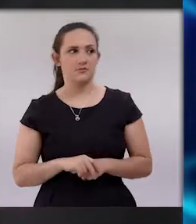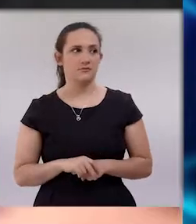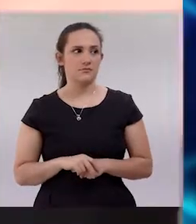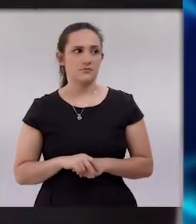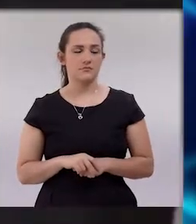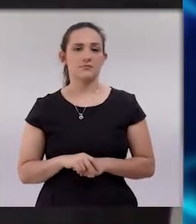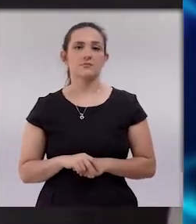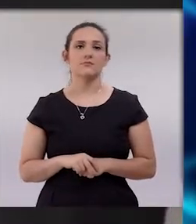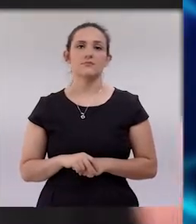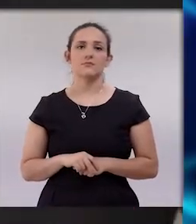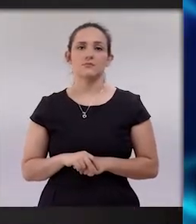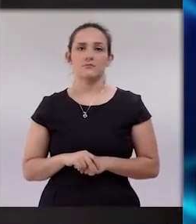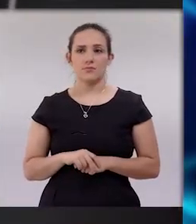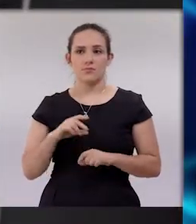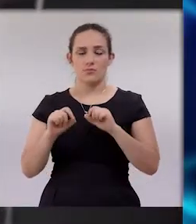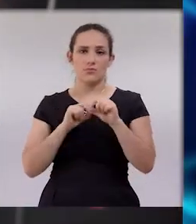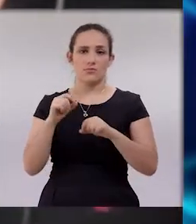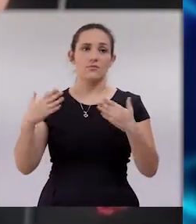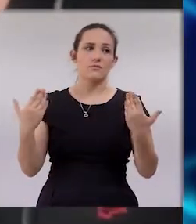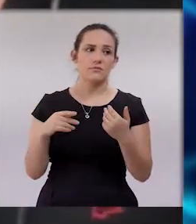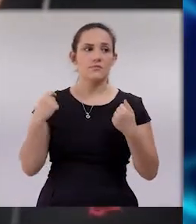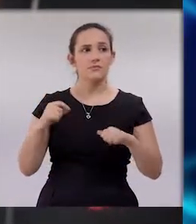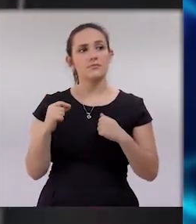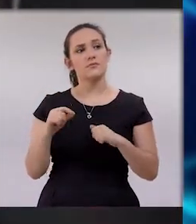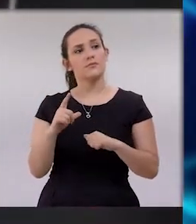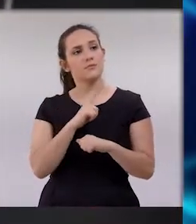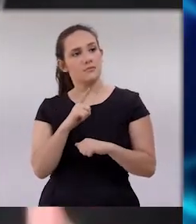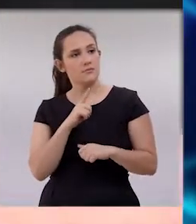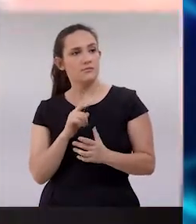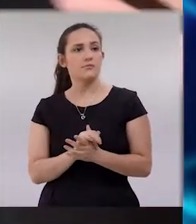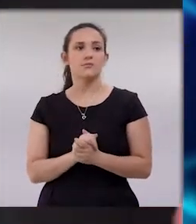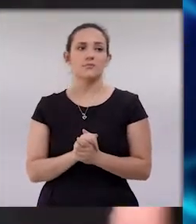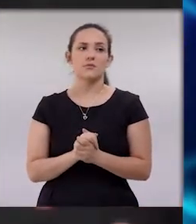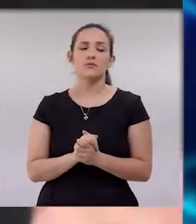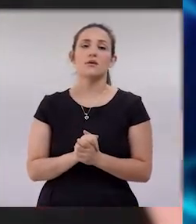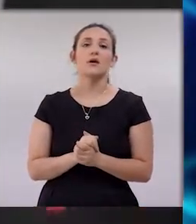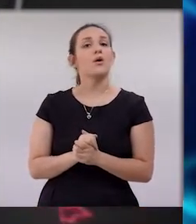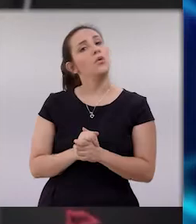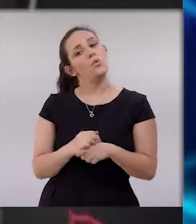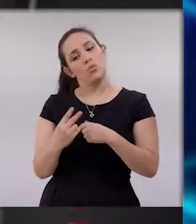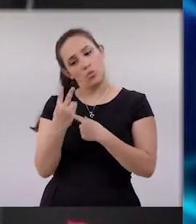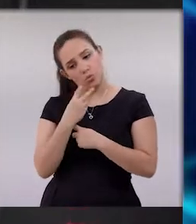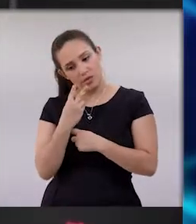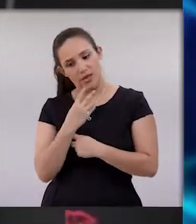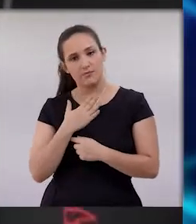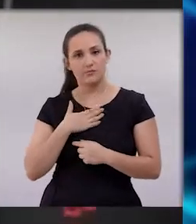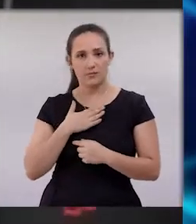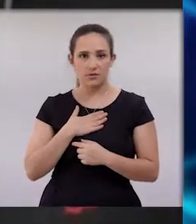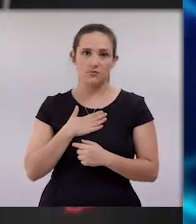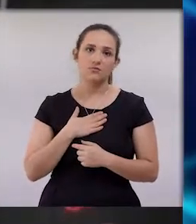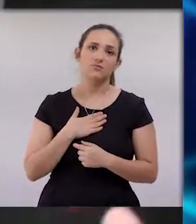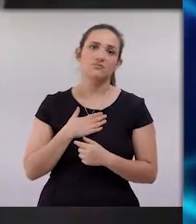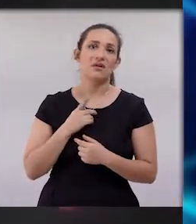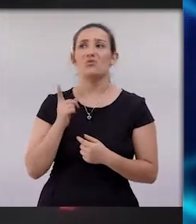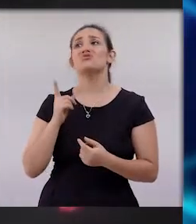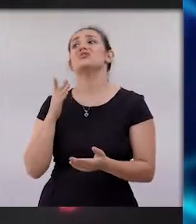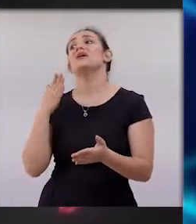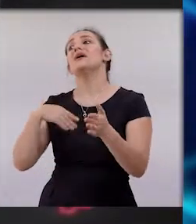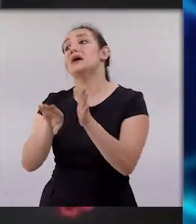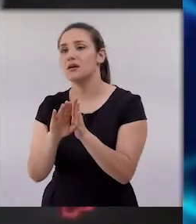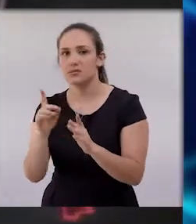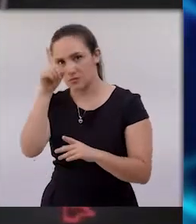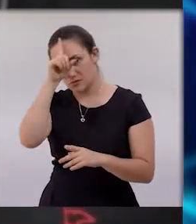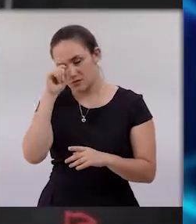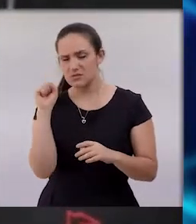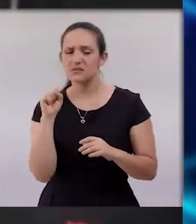sair de lá para migrar para outro tipo de cuidado secundário, terciário, sem necessidade. Então, a gente pode sim